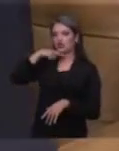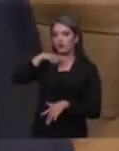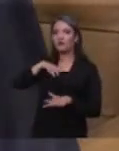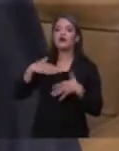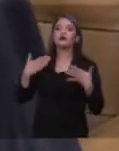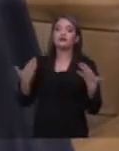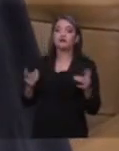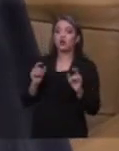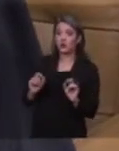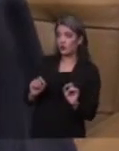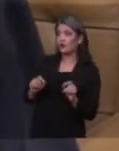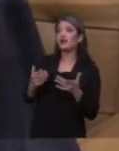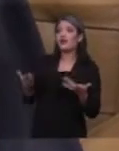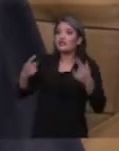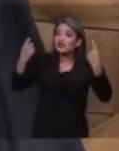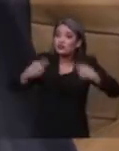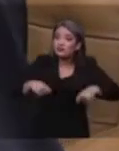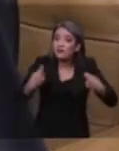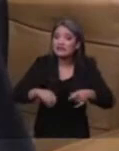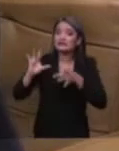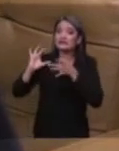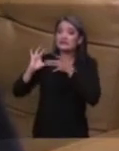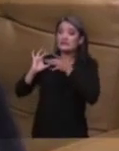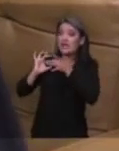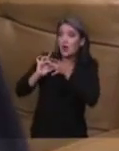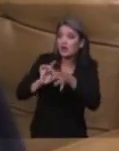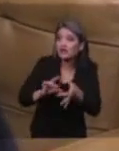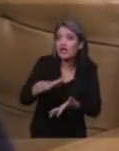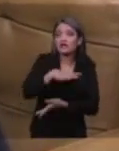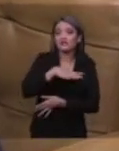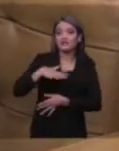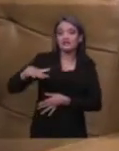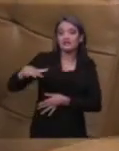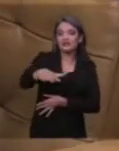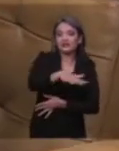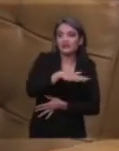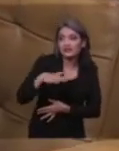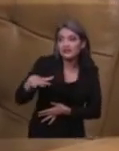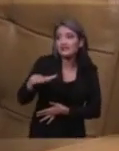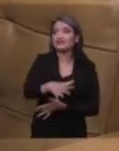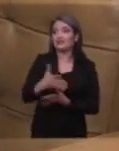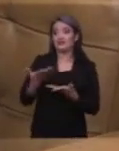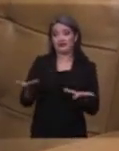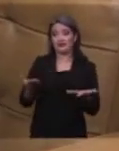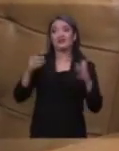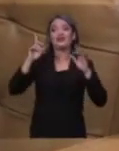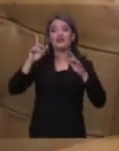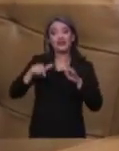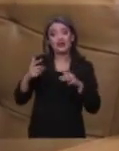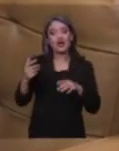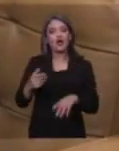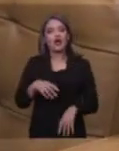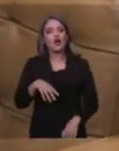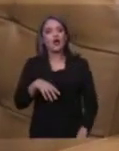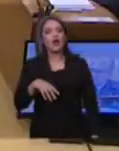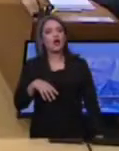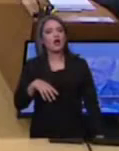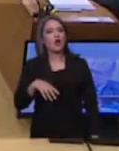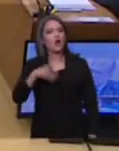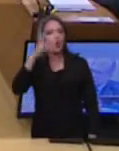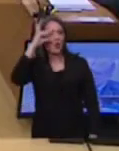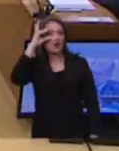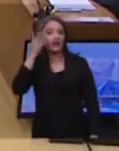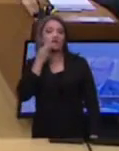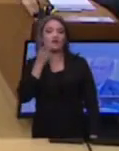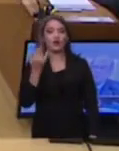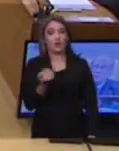tratar disso. É preciso que a gente contextualize isto e que havia... É importante essa contextualização, se me permite.